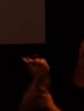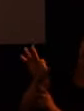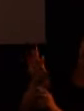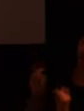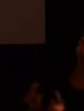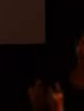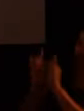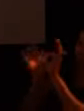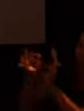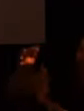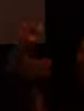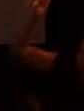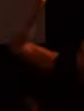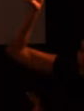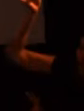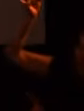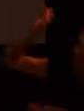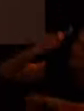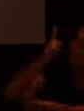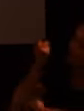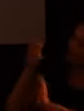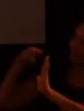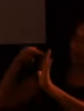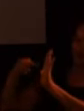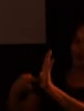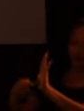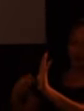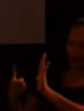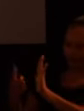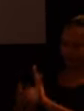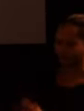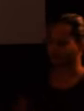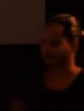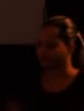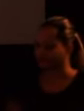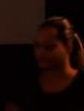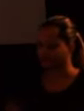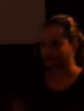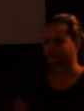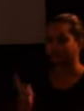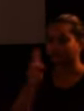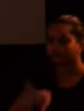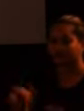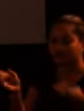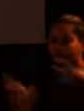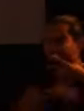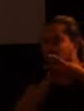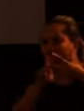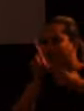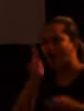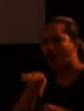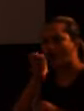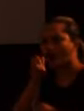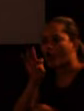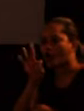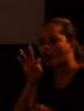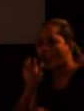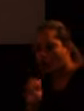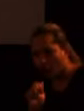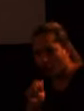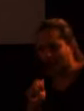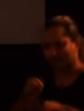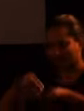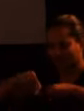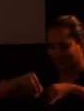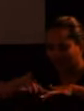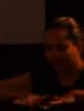que nós trouxemos foi a cota de terreno por unidade. Essa figura da cota de terreno por unidade habitacional